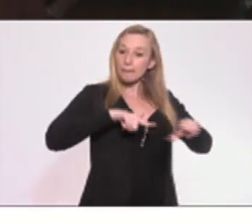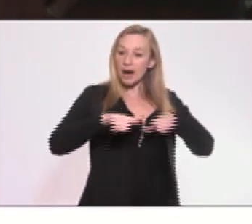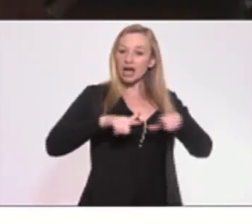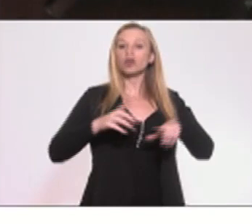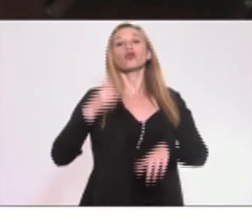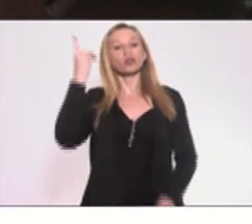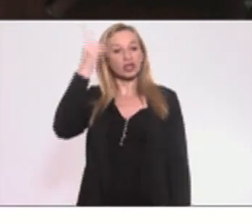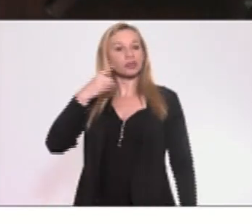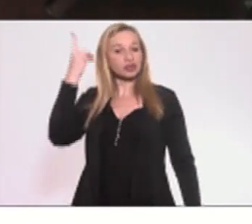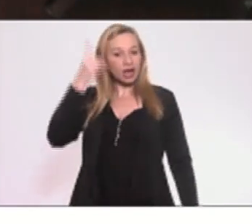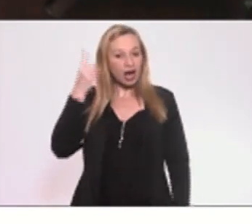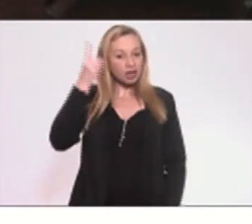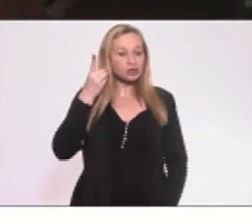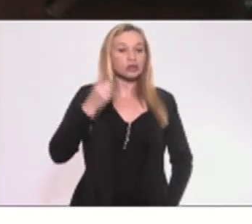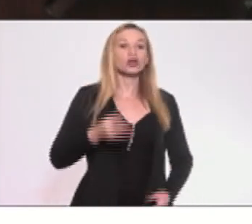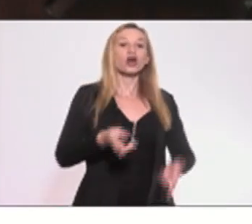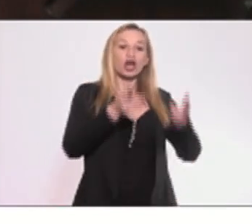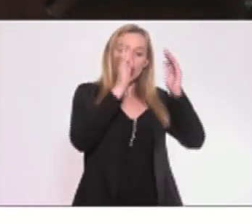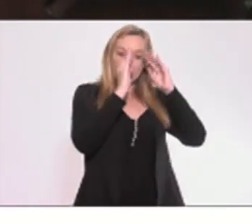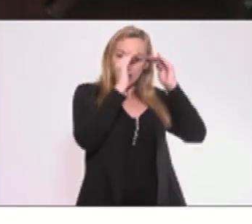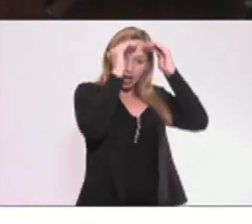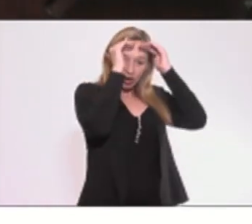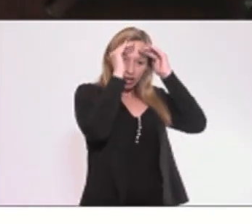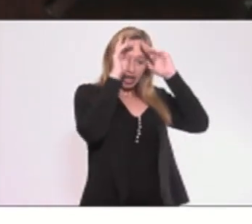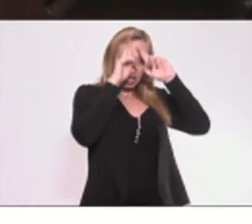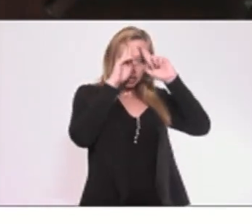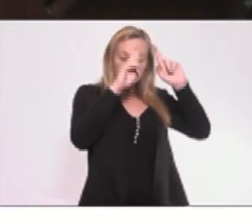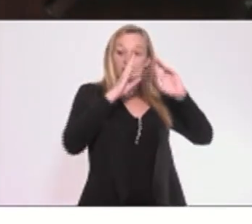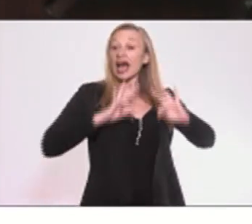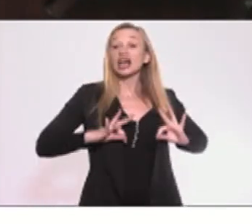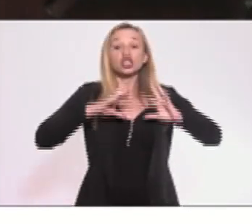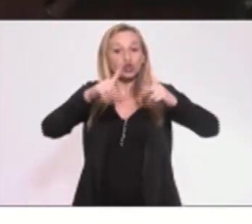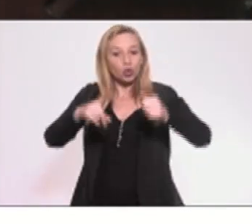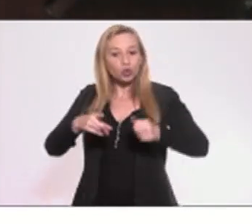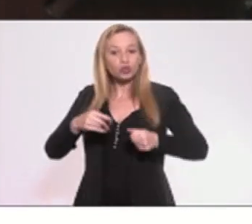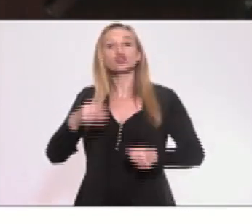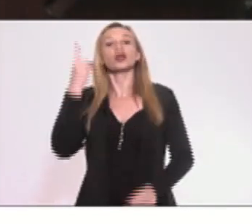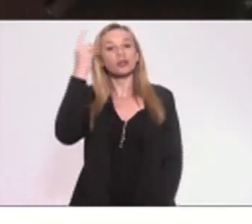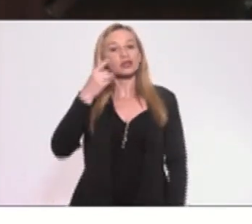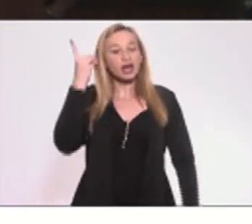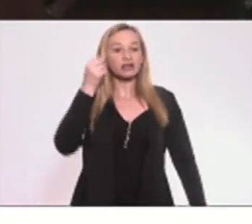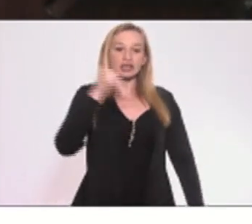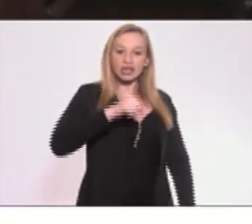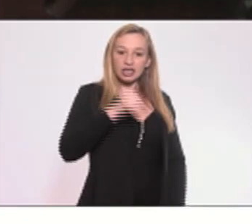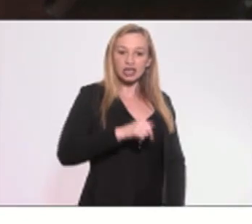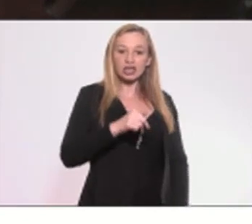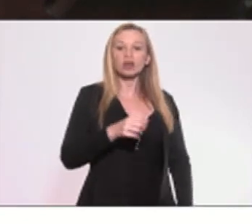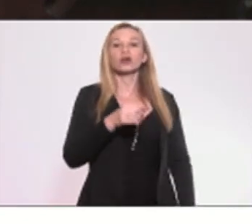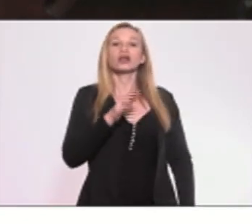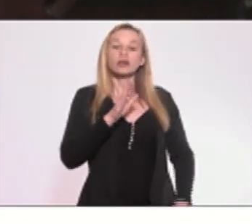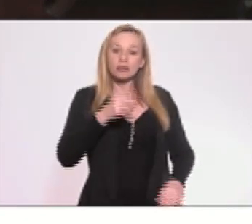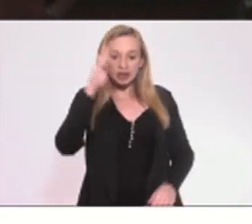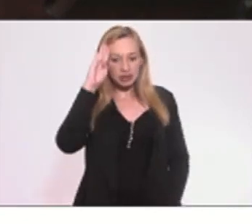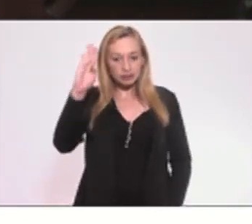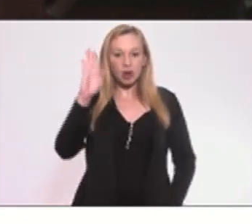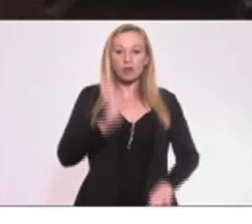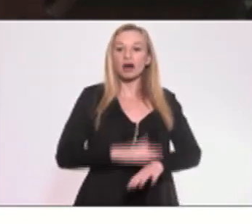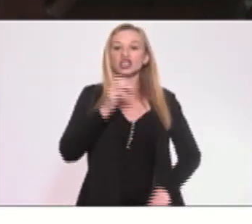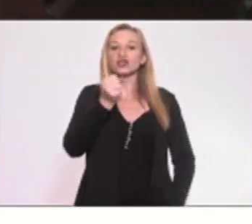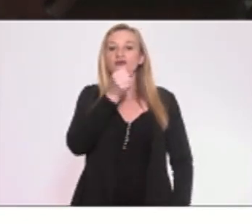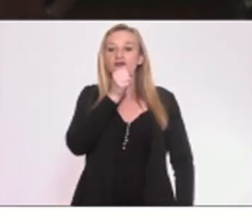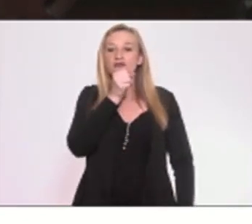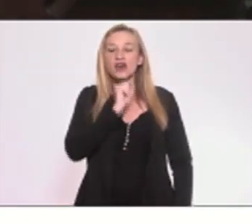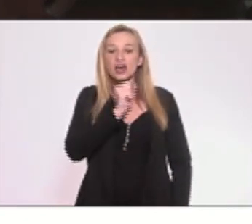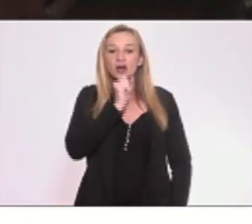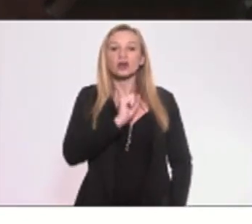nessa casa. Respeito todos os parlamentares aqui, principalmente os mais antigos. O deputado Luiz